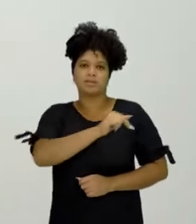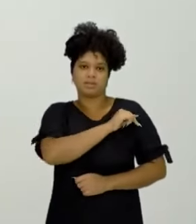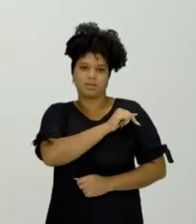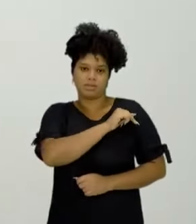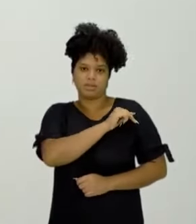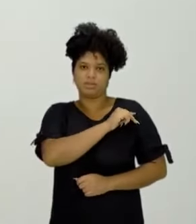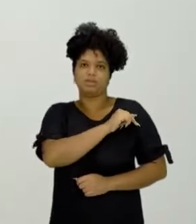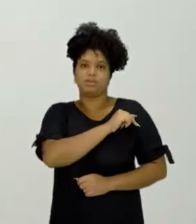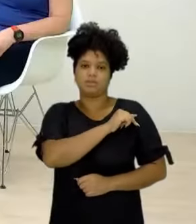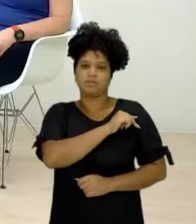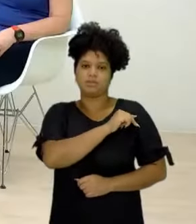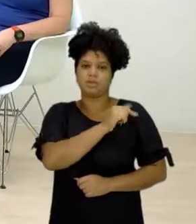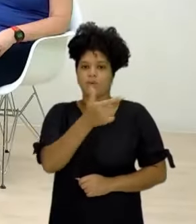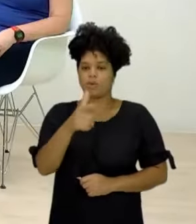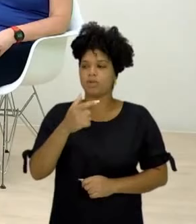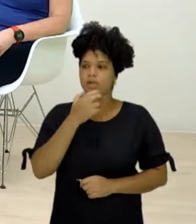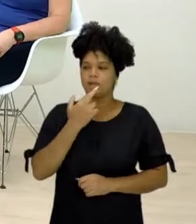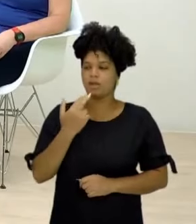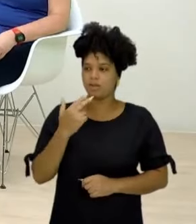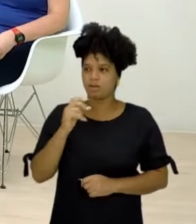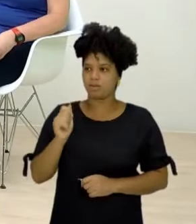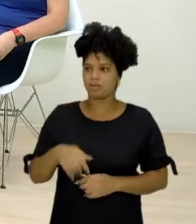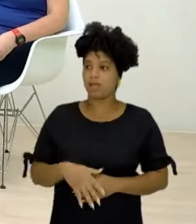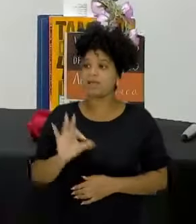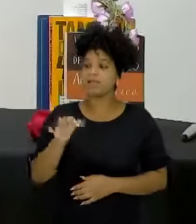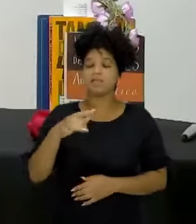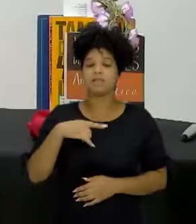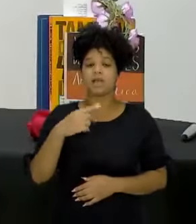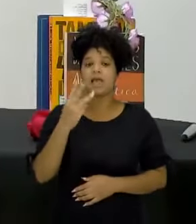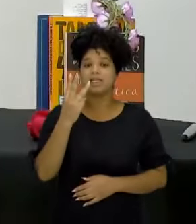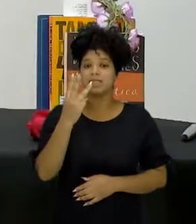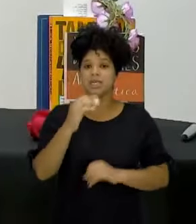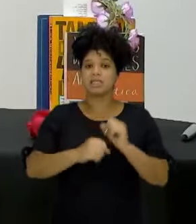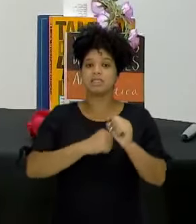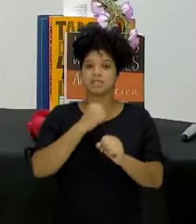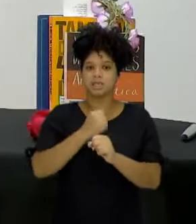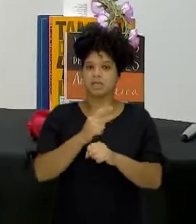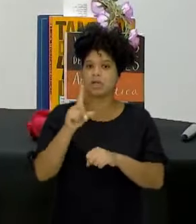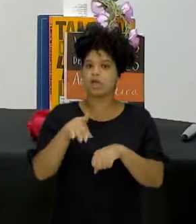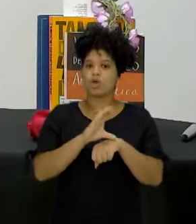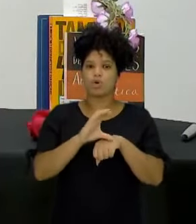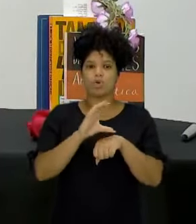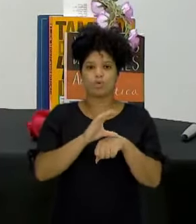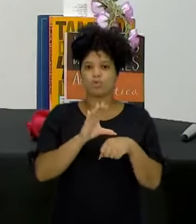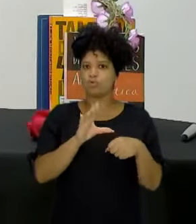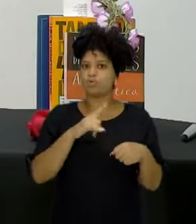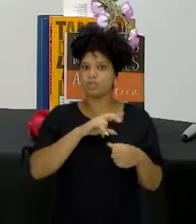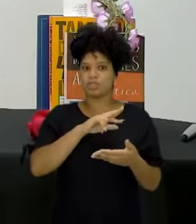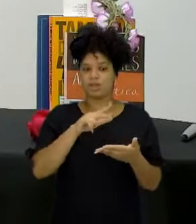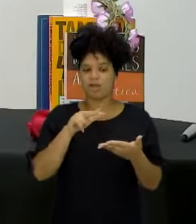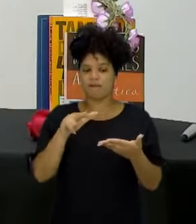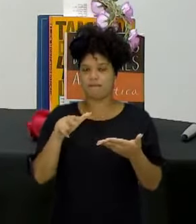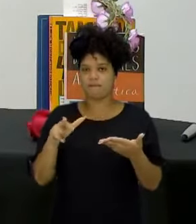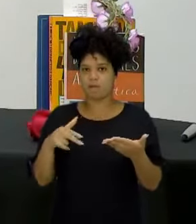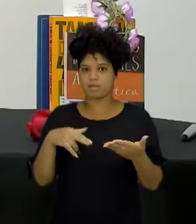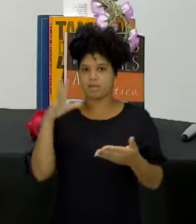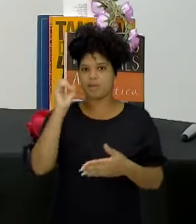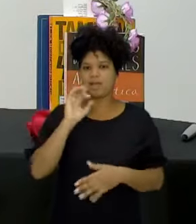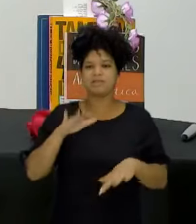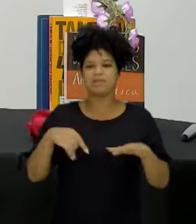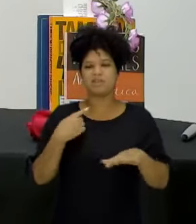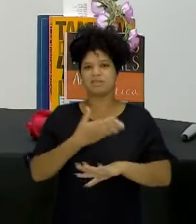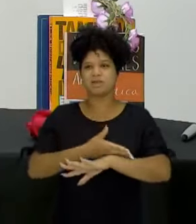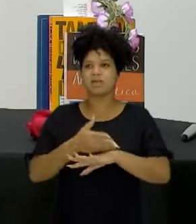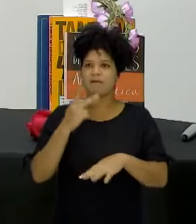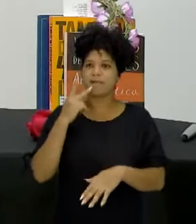ano, partir tá? do Os outros sétimo. idiomas. Gostaria de completar E alguma tem a coisa? duração de 3 anos, tá, pessoal? É um curso bem completinho. A gente tem a mania de dizer que é